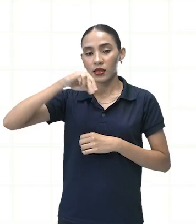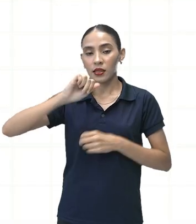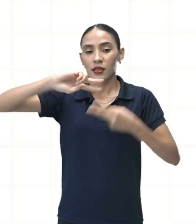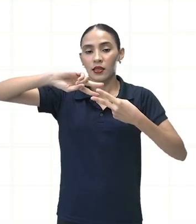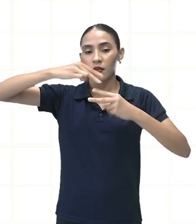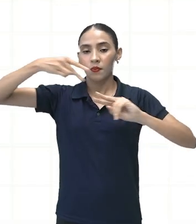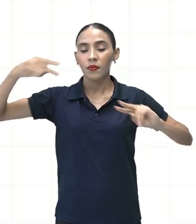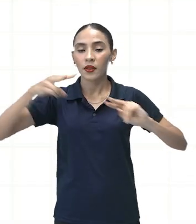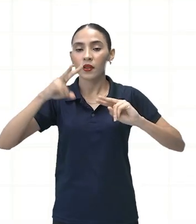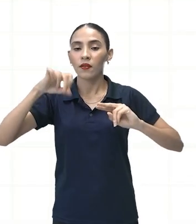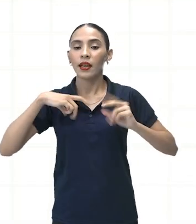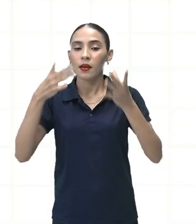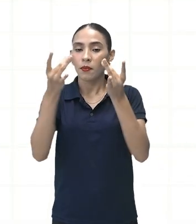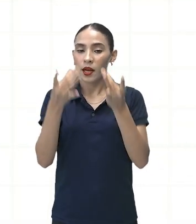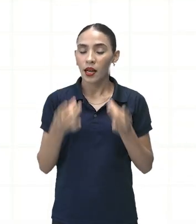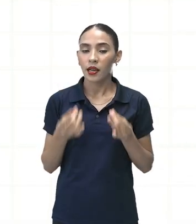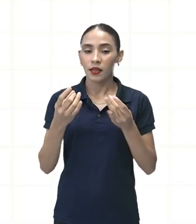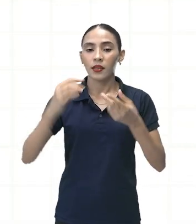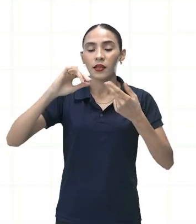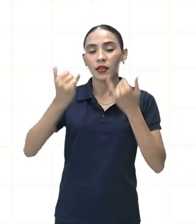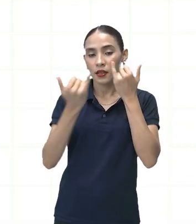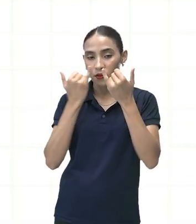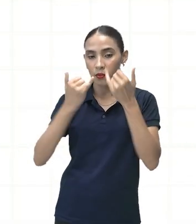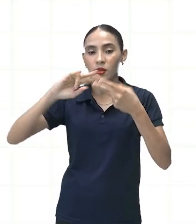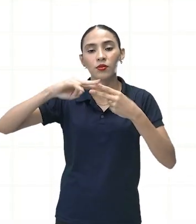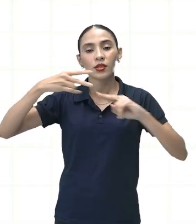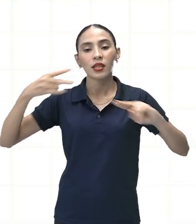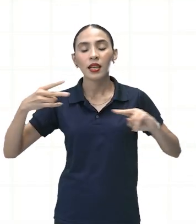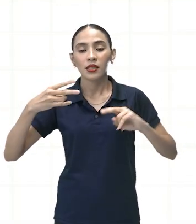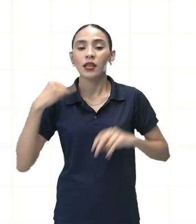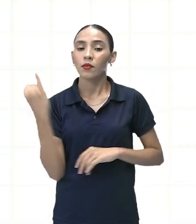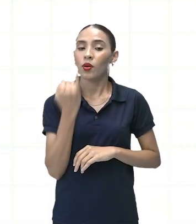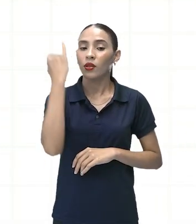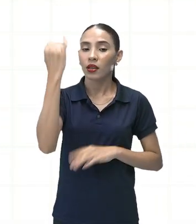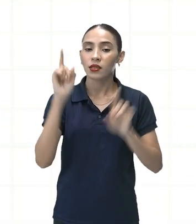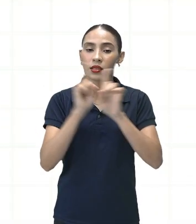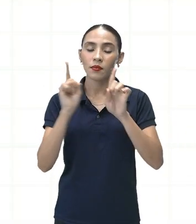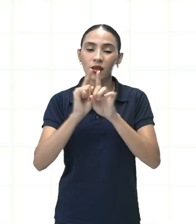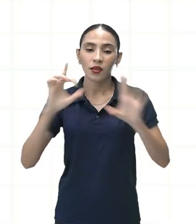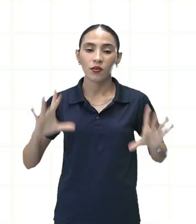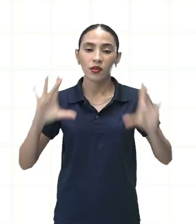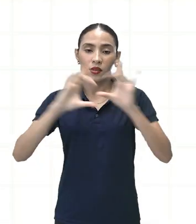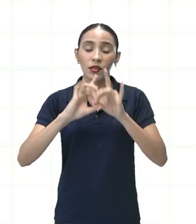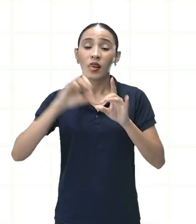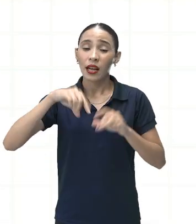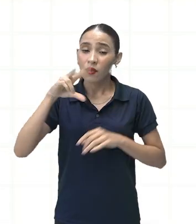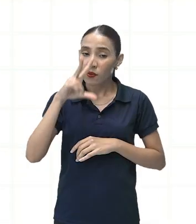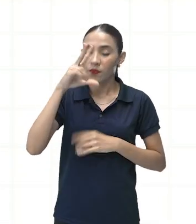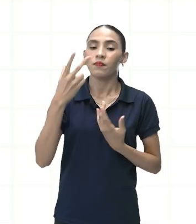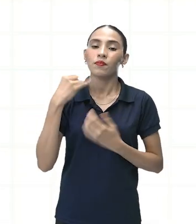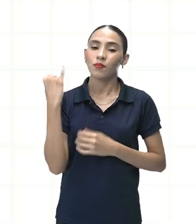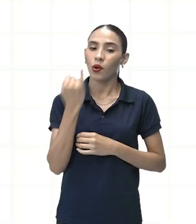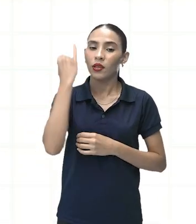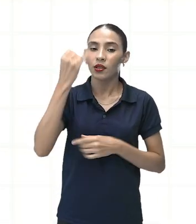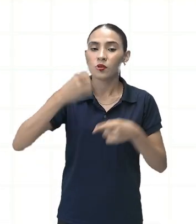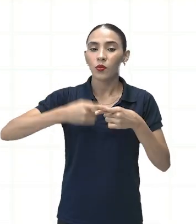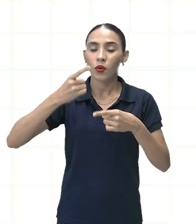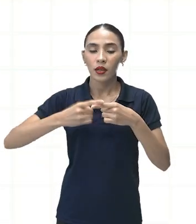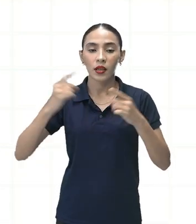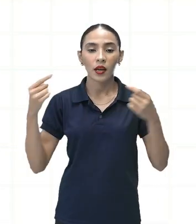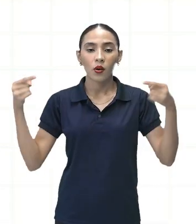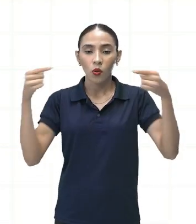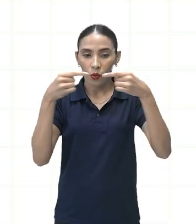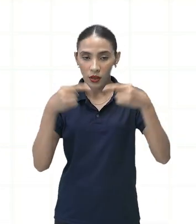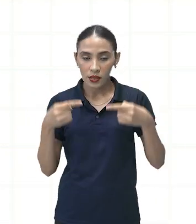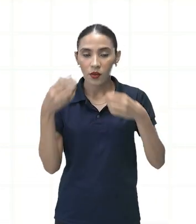padrão. Então, essa sequência de bases ao longo do DNA é o que codifica as informações genéticas. A importância